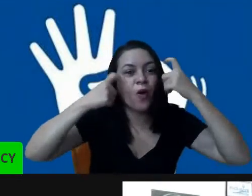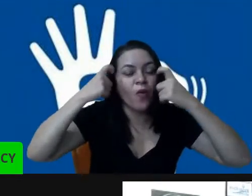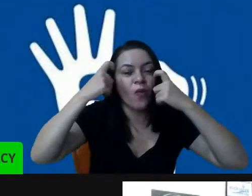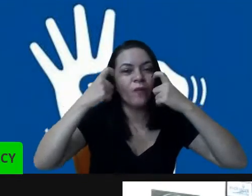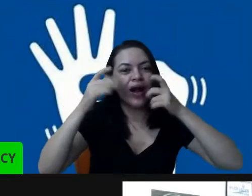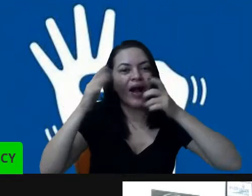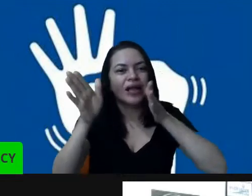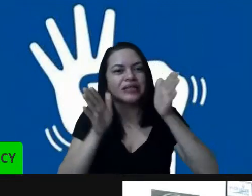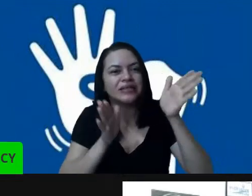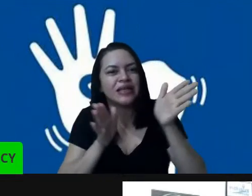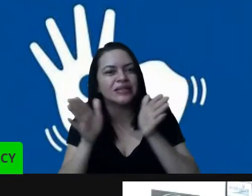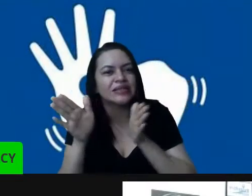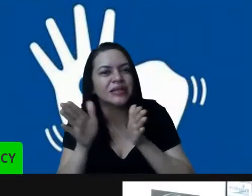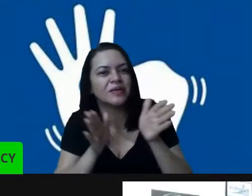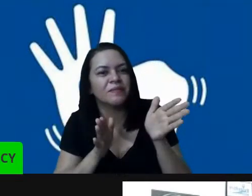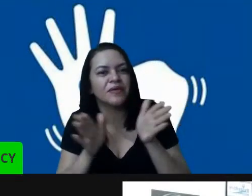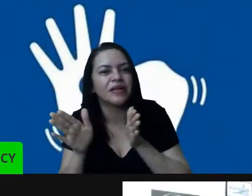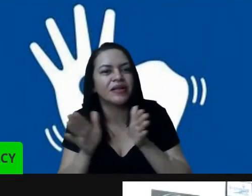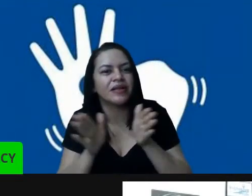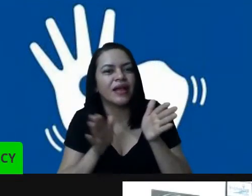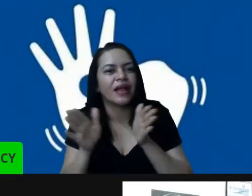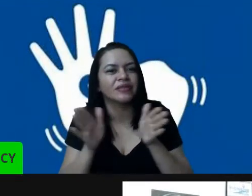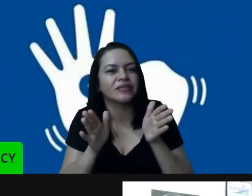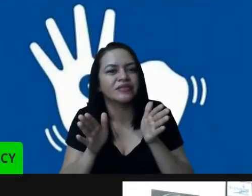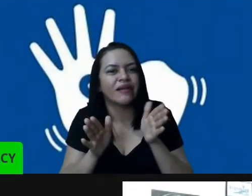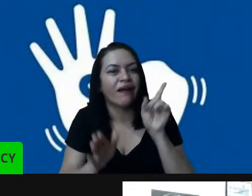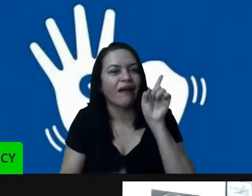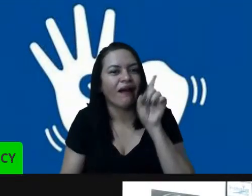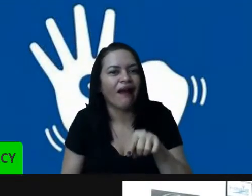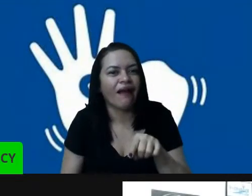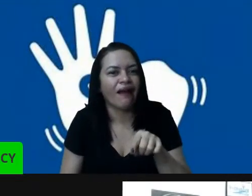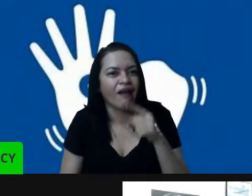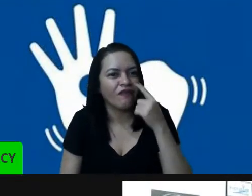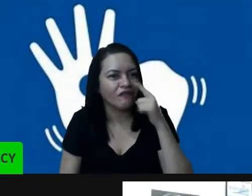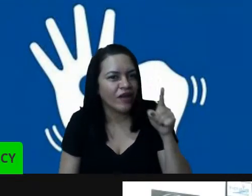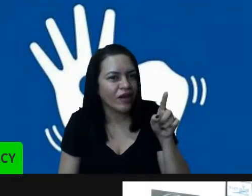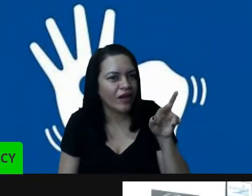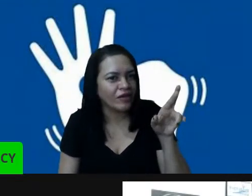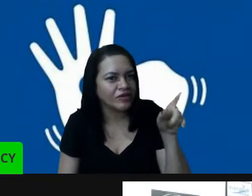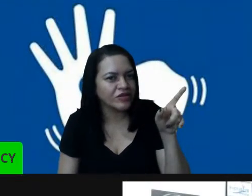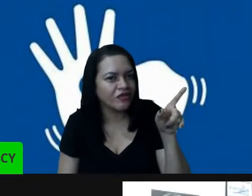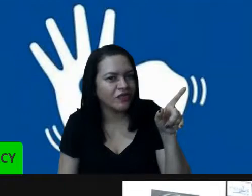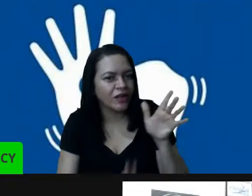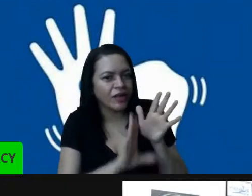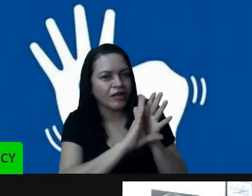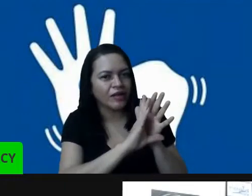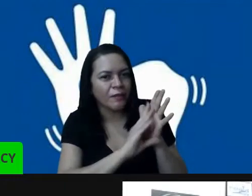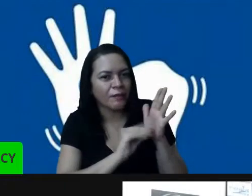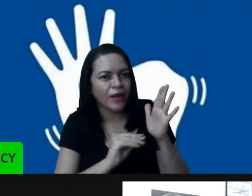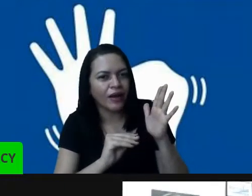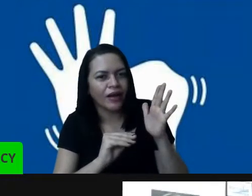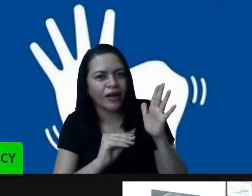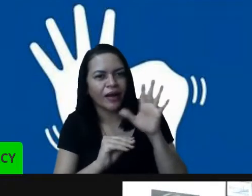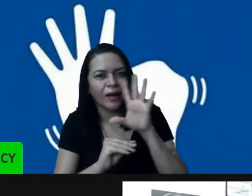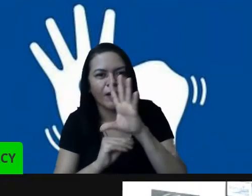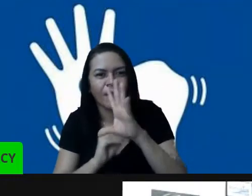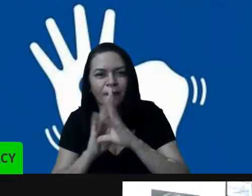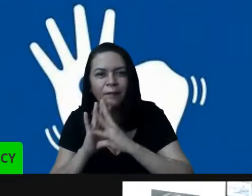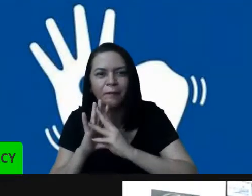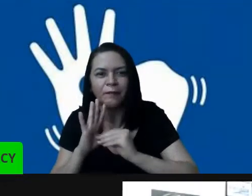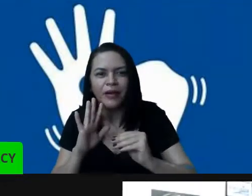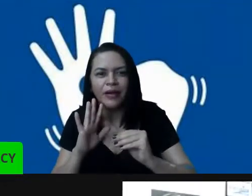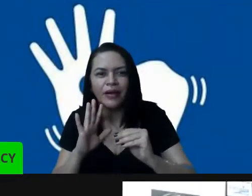diferença, né? É a modinha. Um vai ver, o outro vai ver, isso vai virando, vai se tornando uma onda, sabe? Então,